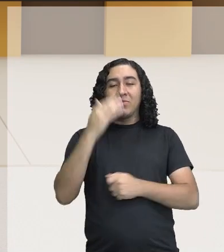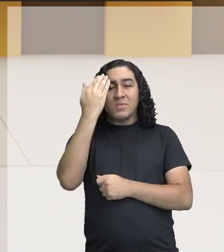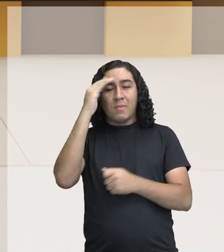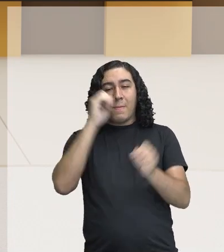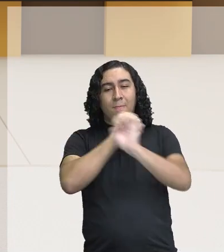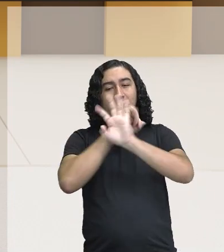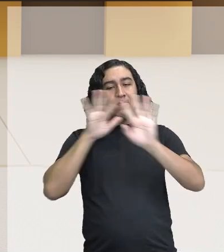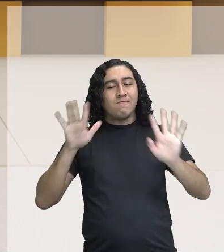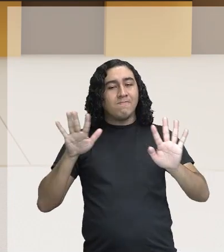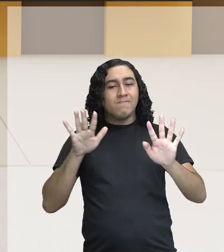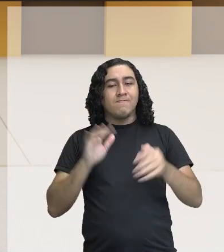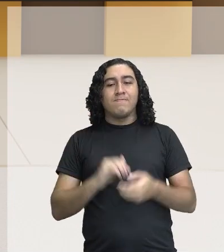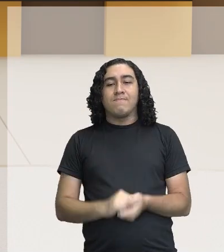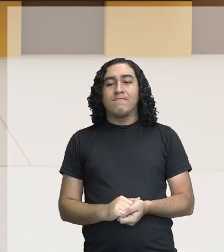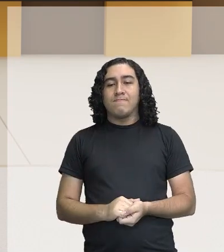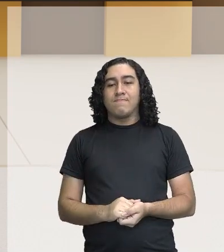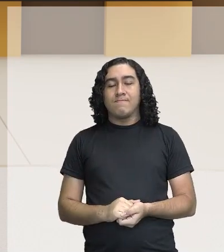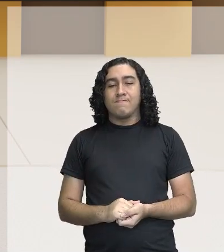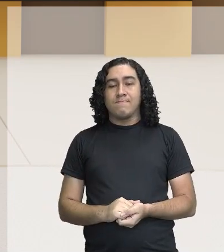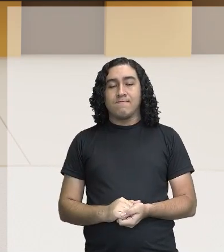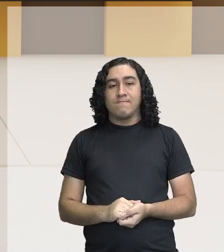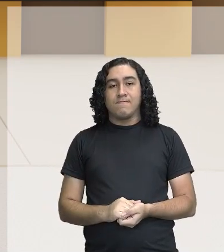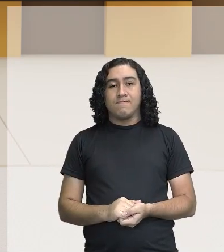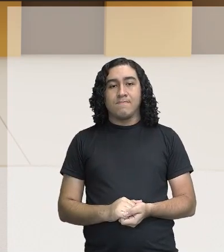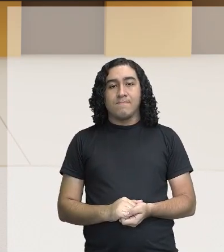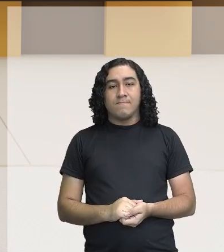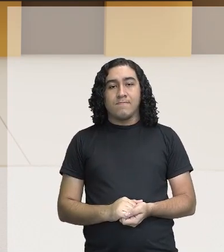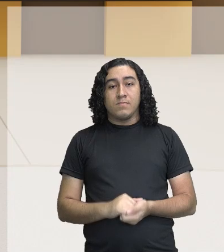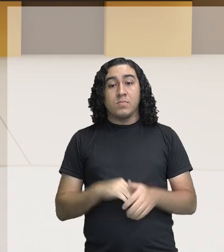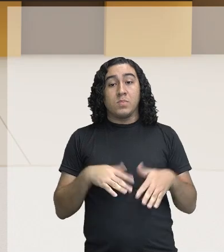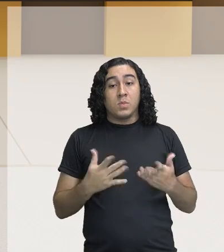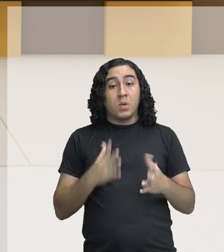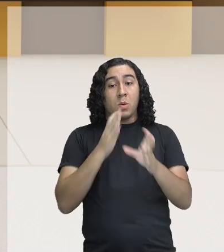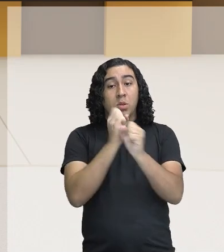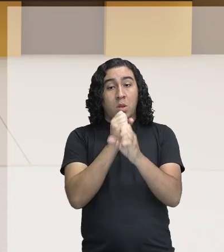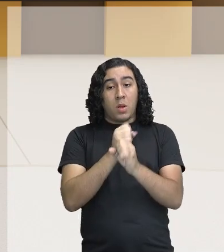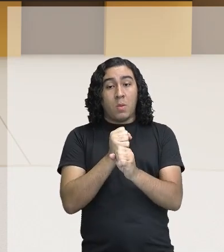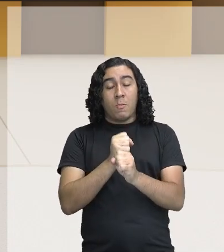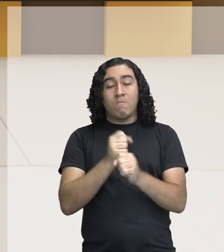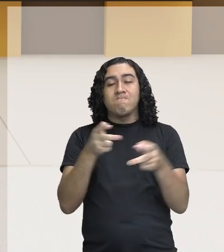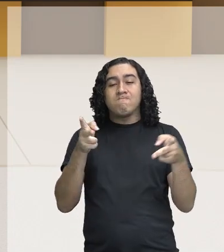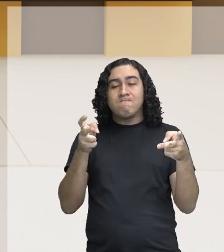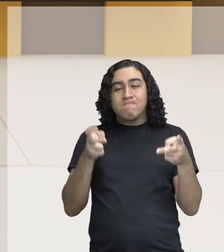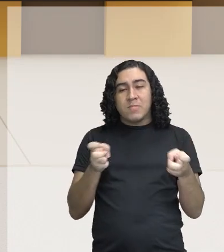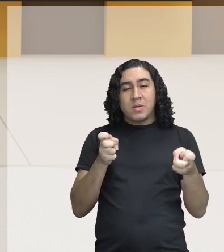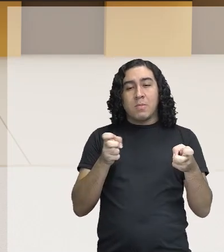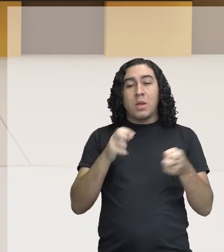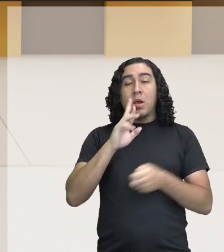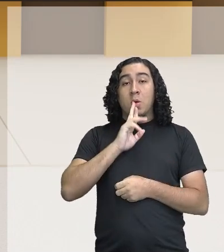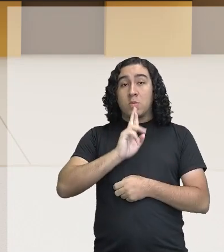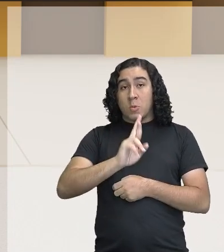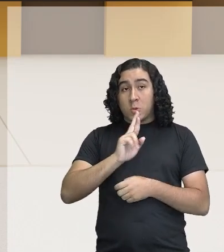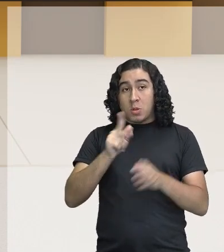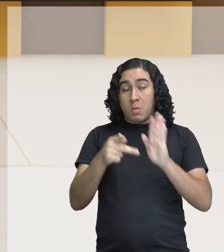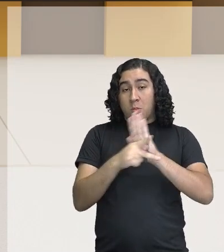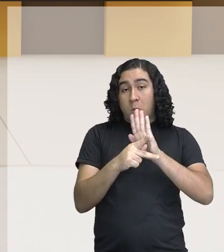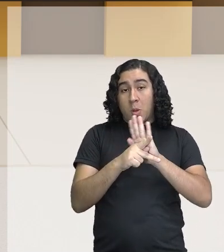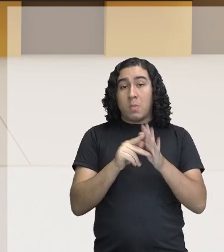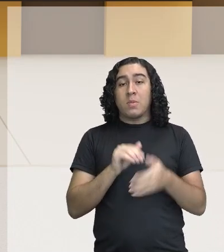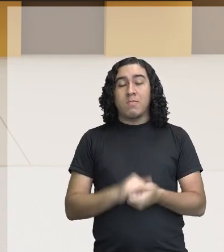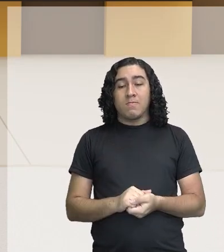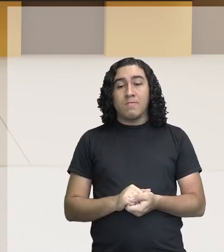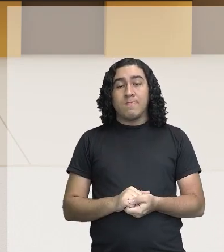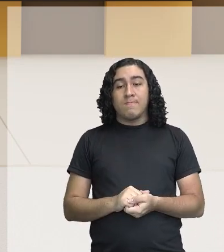melhor. Então, já que estamos falando aí dessa somatória, observem aí que o resultado da frequência relativa ali na nossa